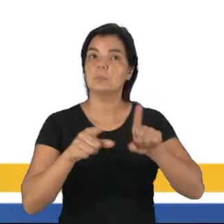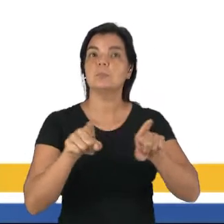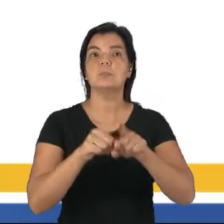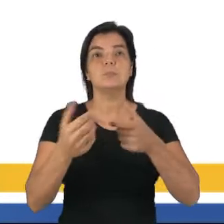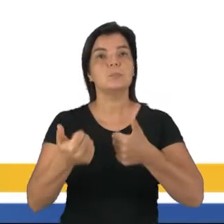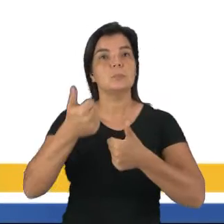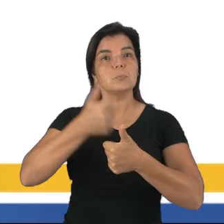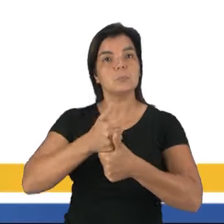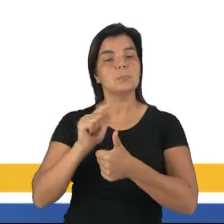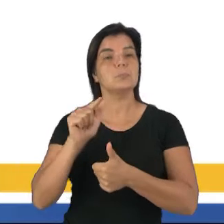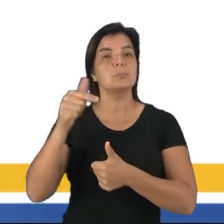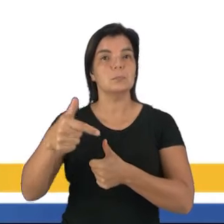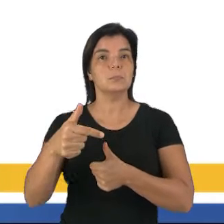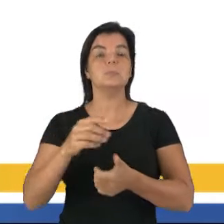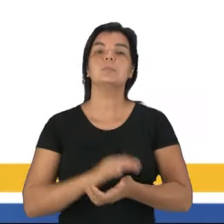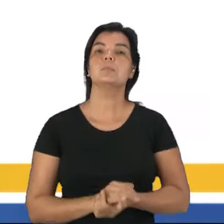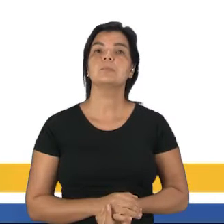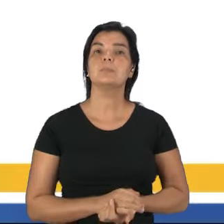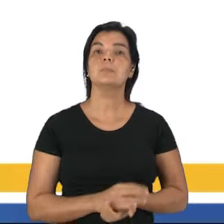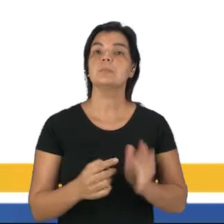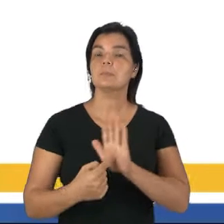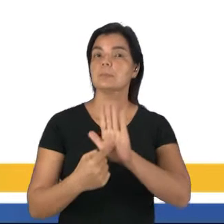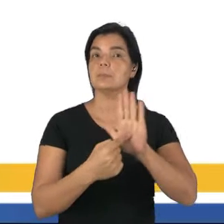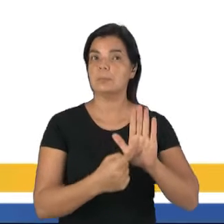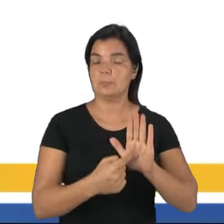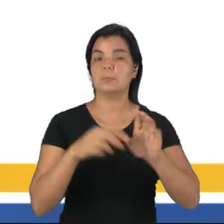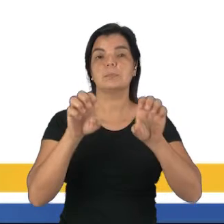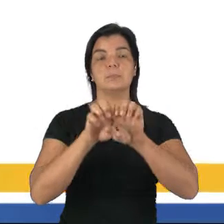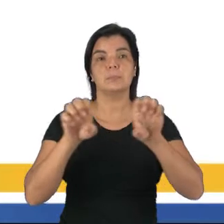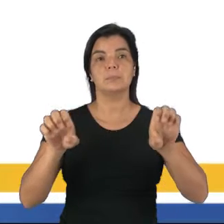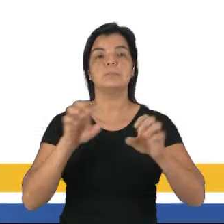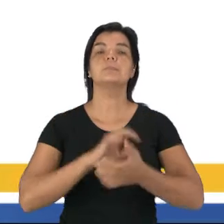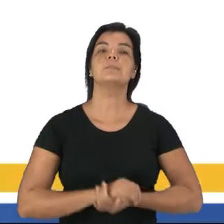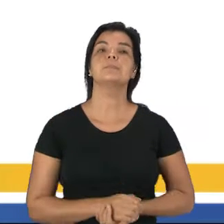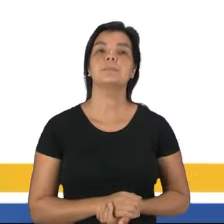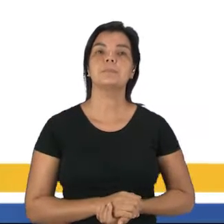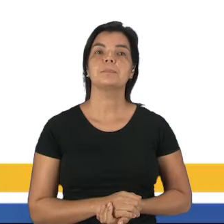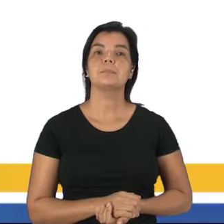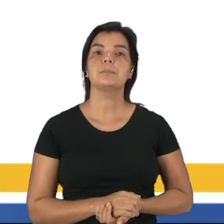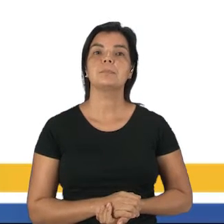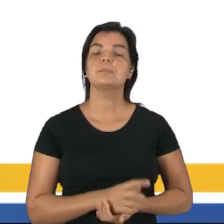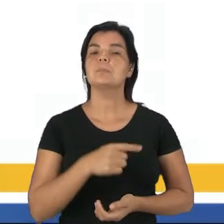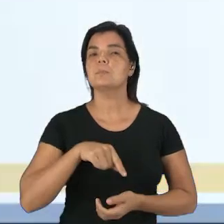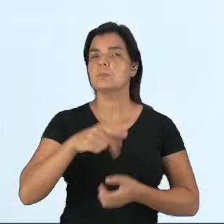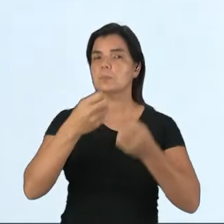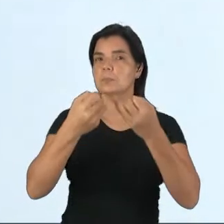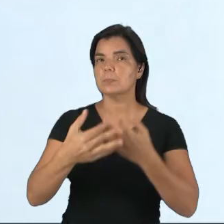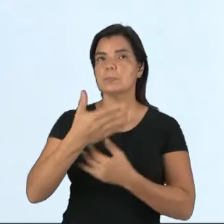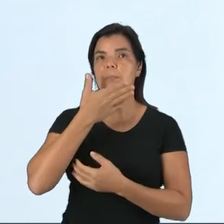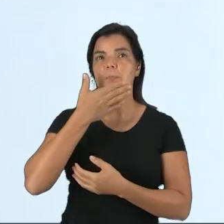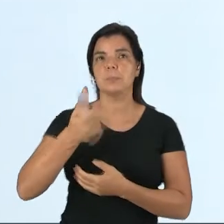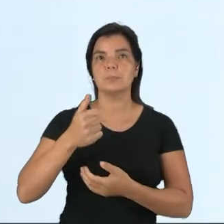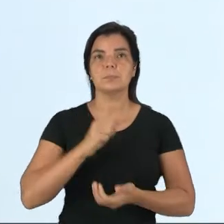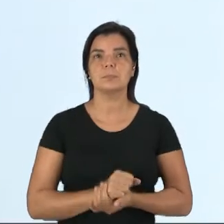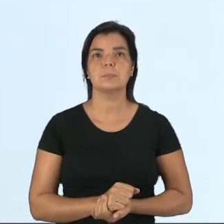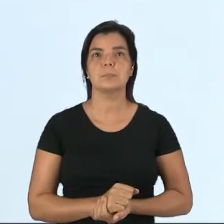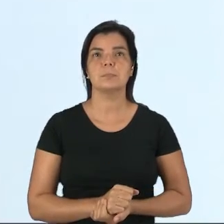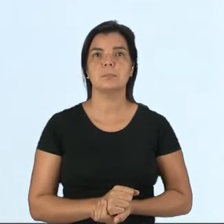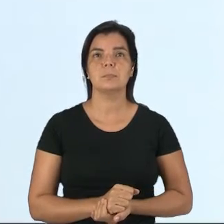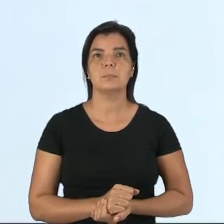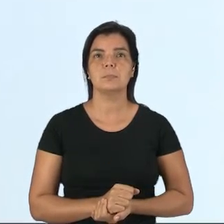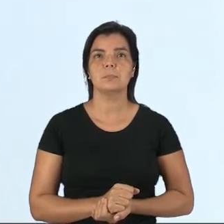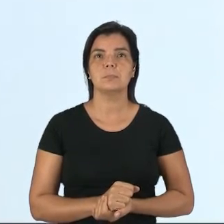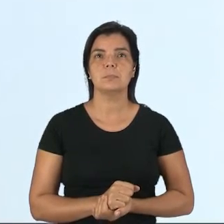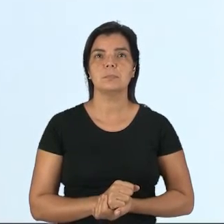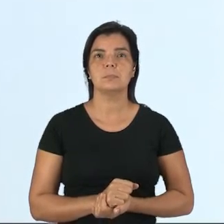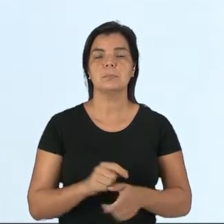e substituímos a outra parte da evidência na outra equação, ok? Vou explicar um pouquinho melhor isso aqui. Olha, no